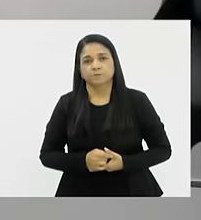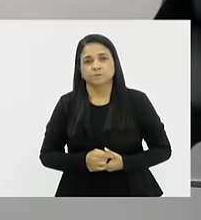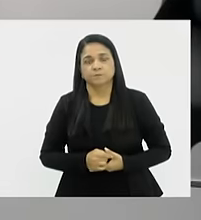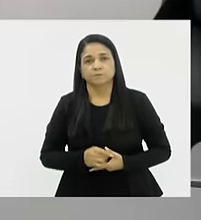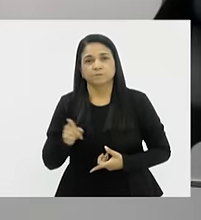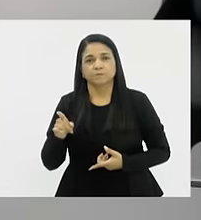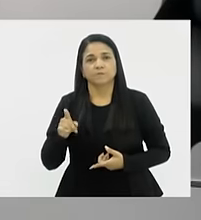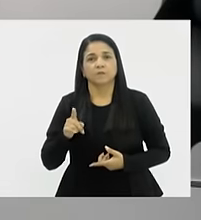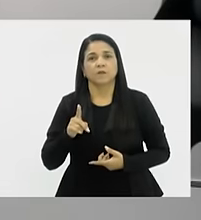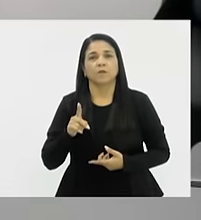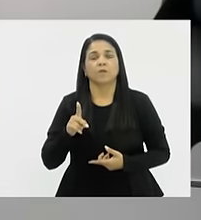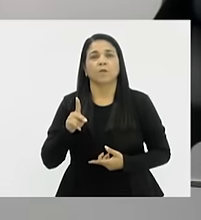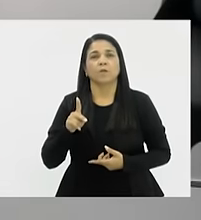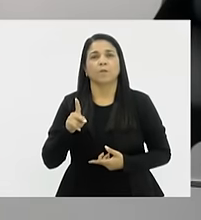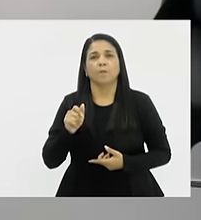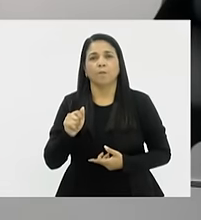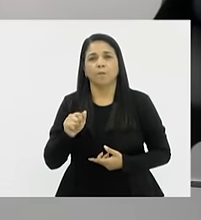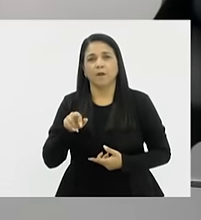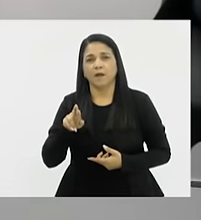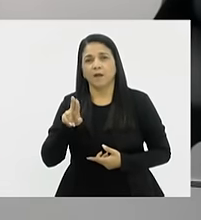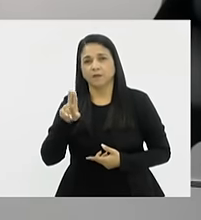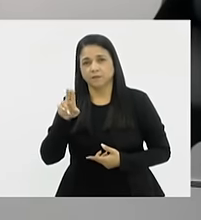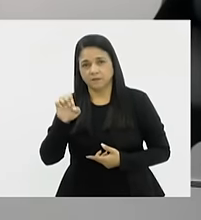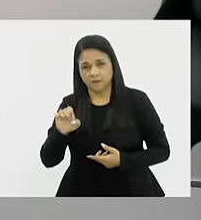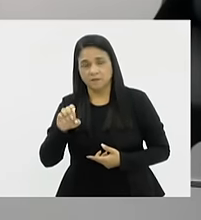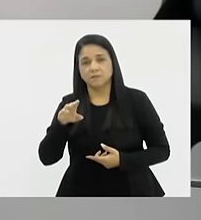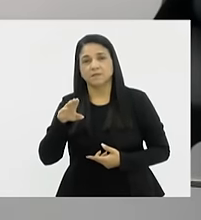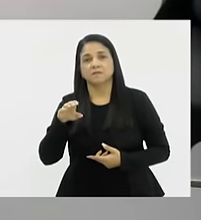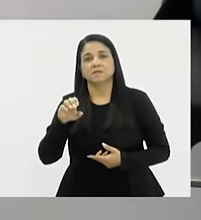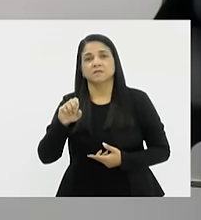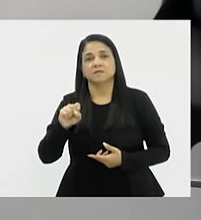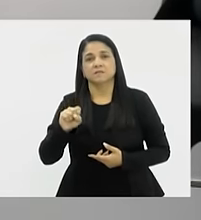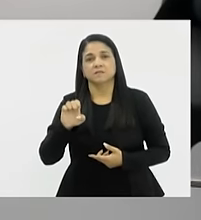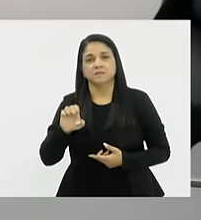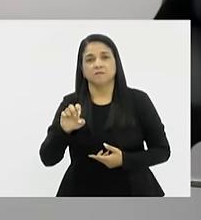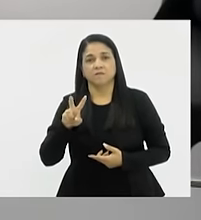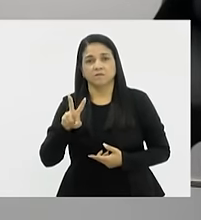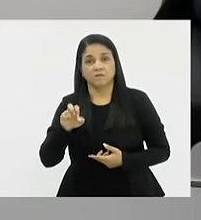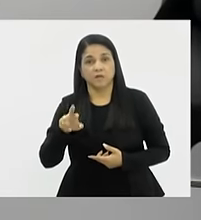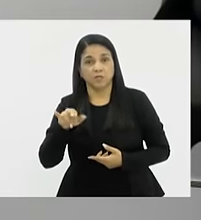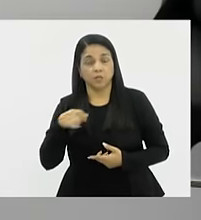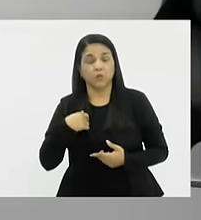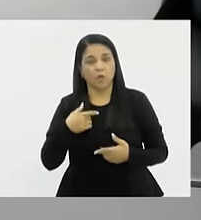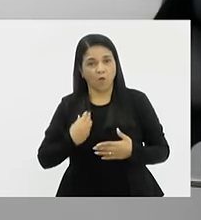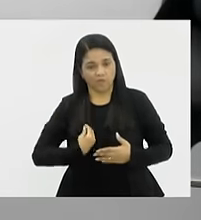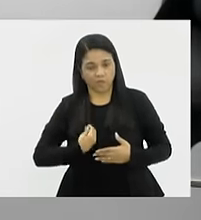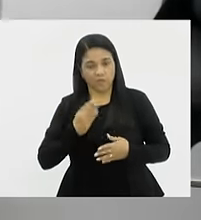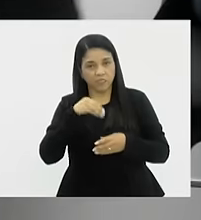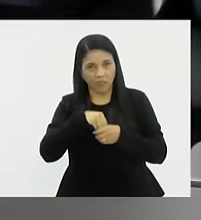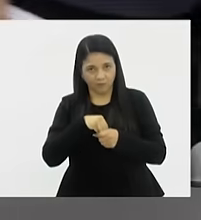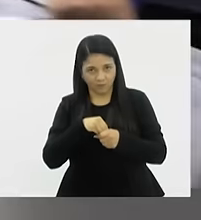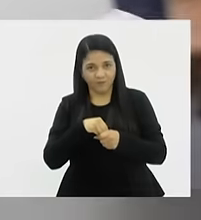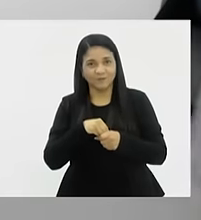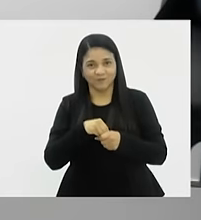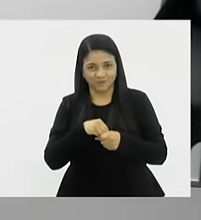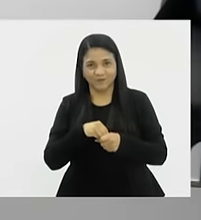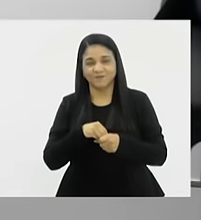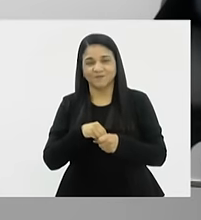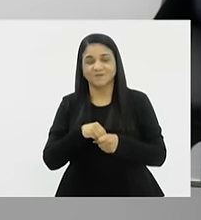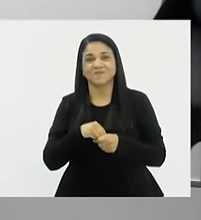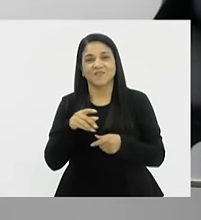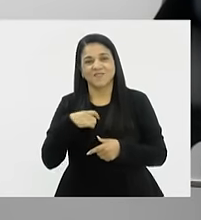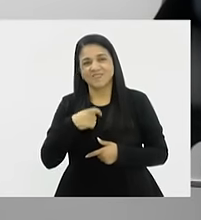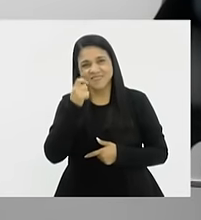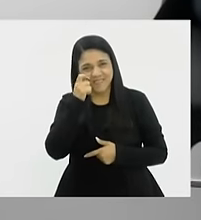lá o Padre Severino, lá que eu fui morador do Padre Severino. Eu vivi dentro do Padre Severino. E hoje, como deputado federal, coisa interessante, né?